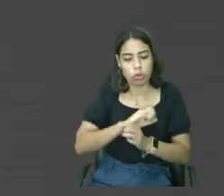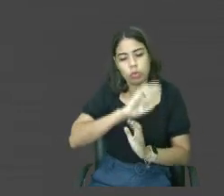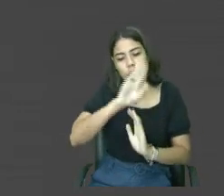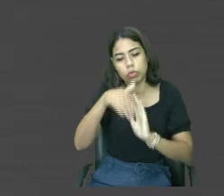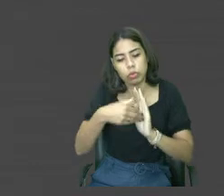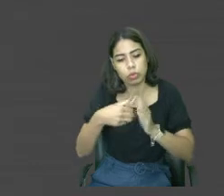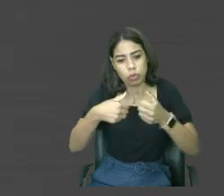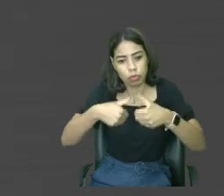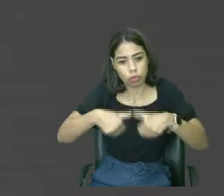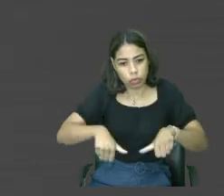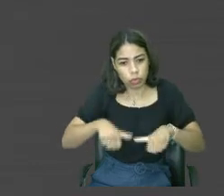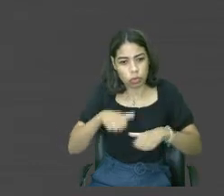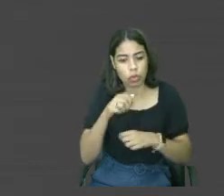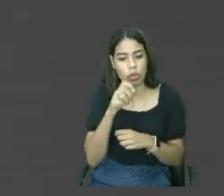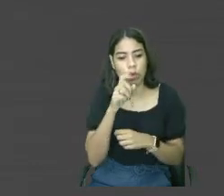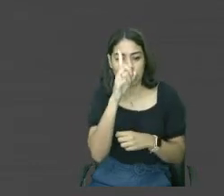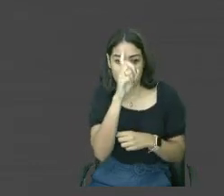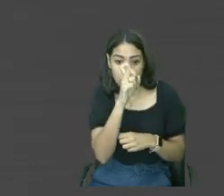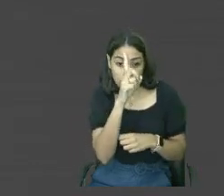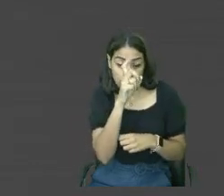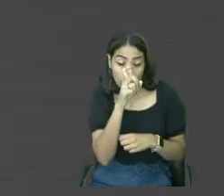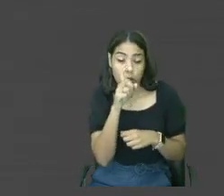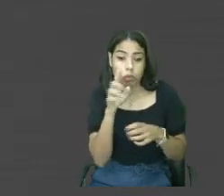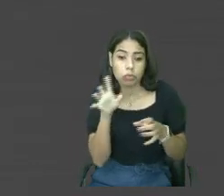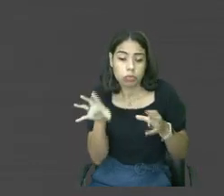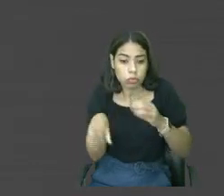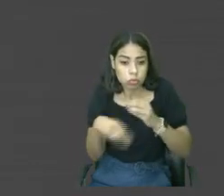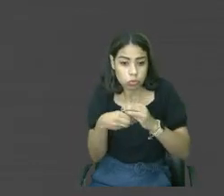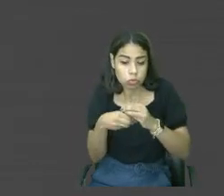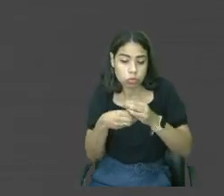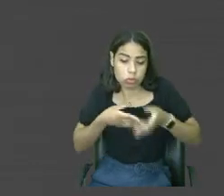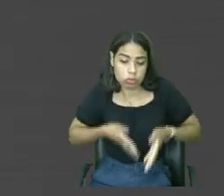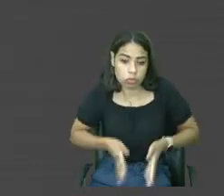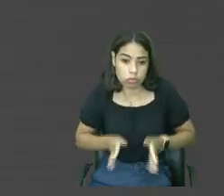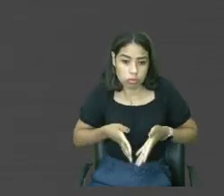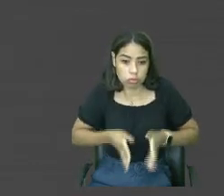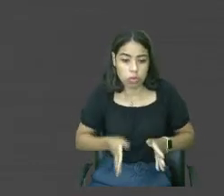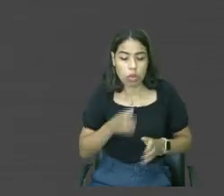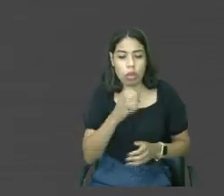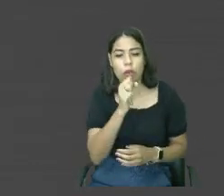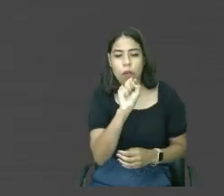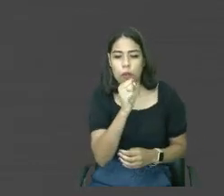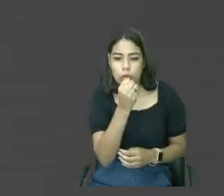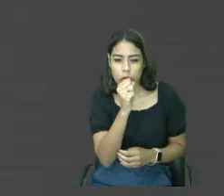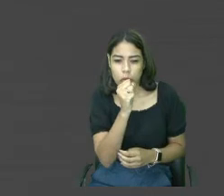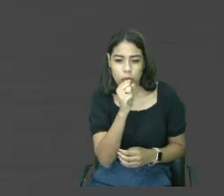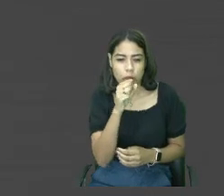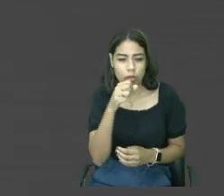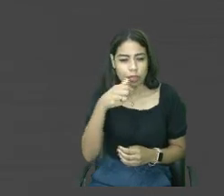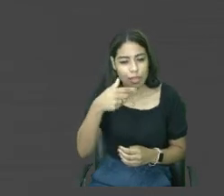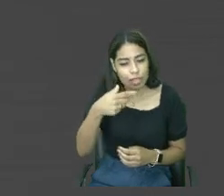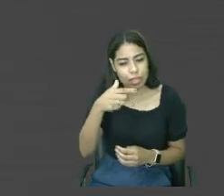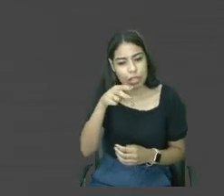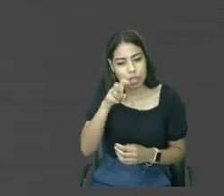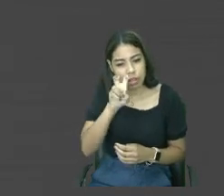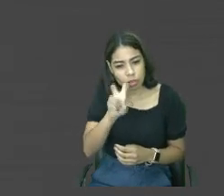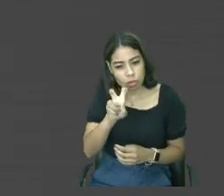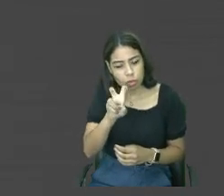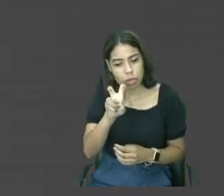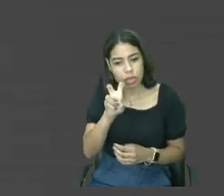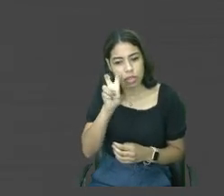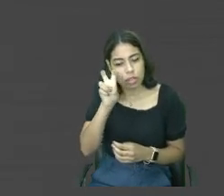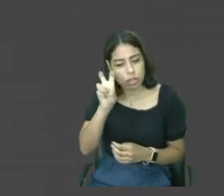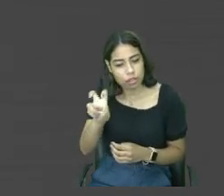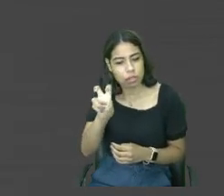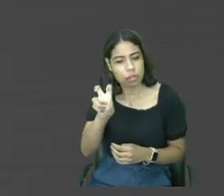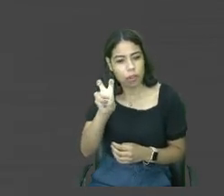partos, né, que é a parte vermelhinha. Então, a gente tem aí 8.755 internações no total, lembrando que são dados